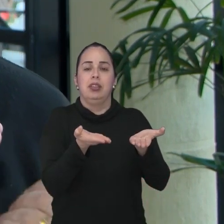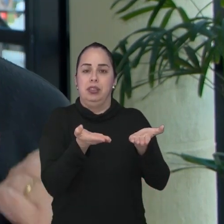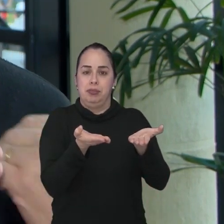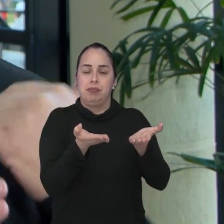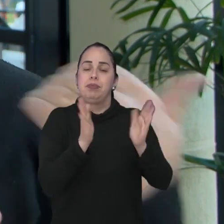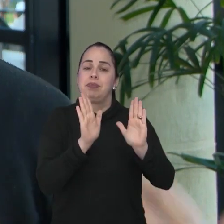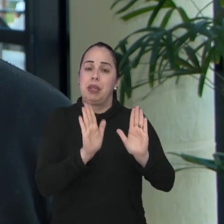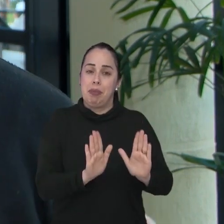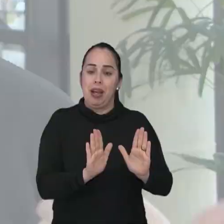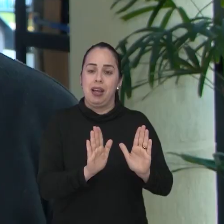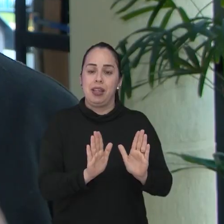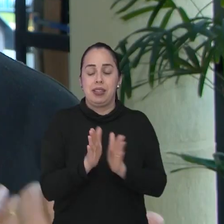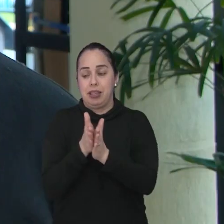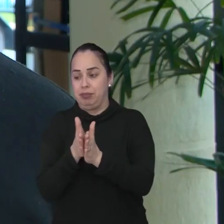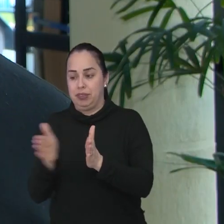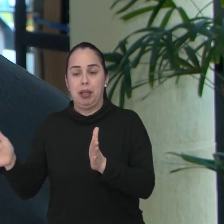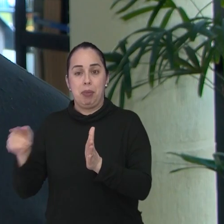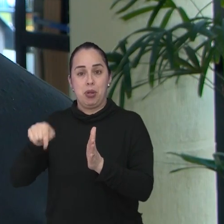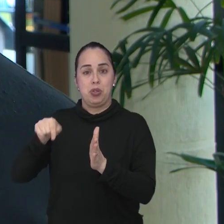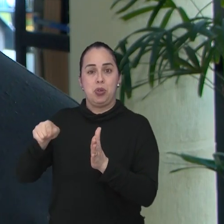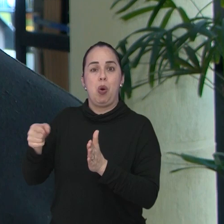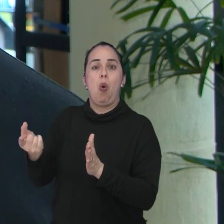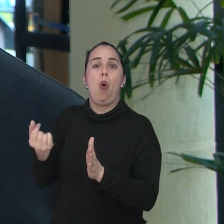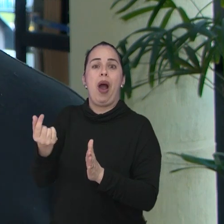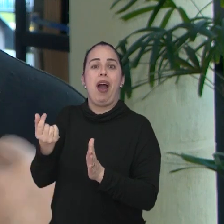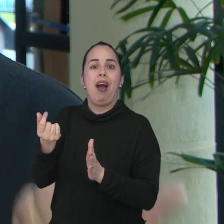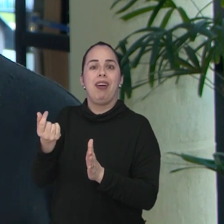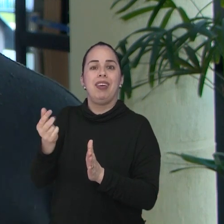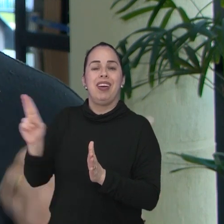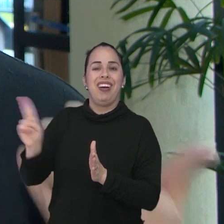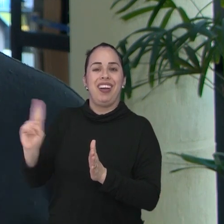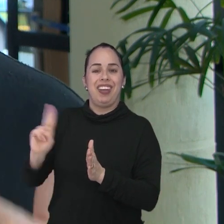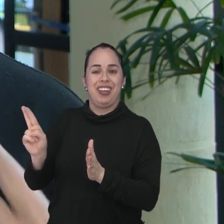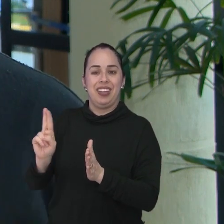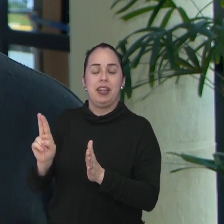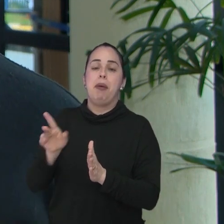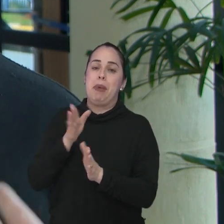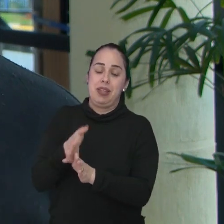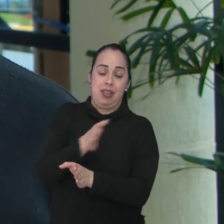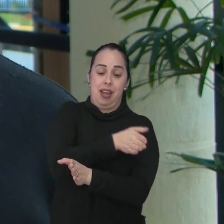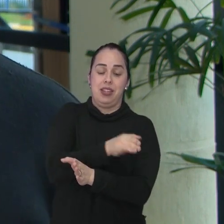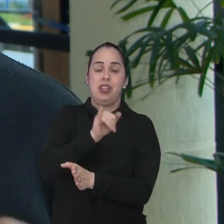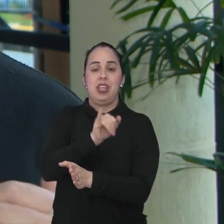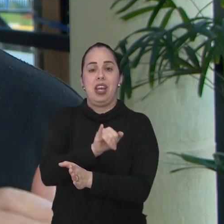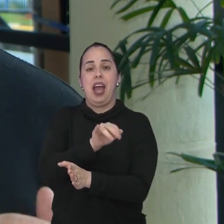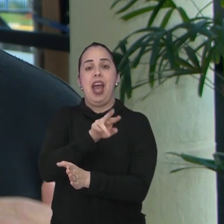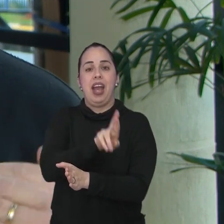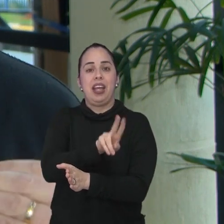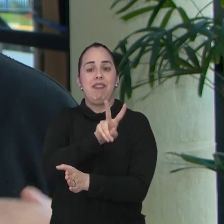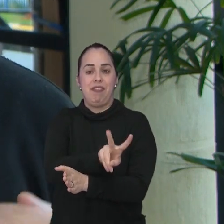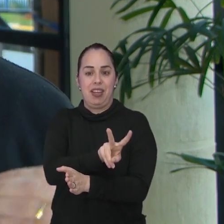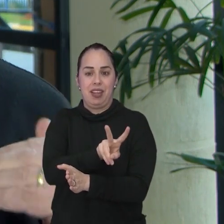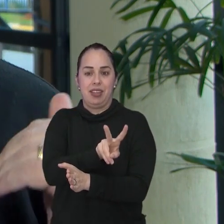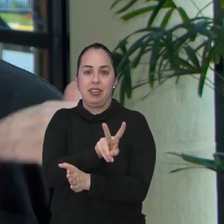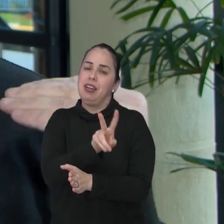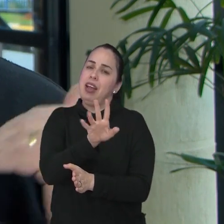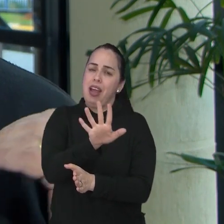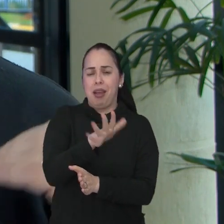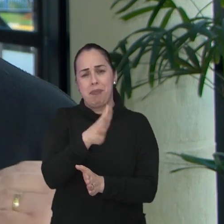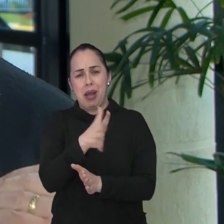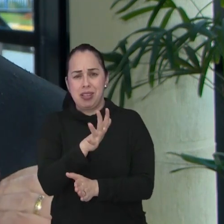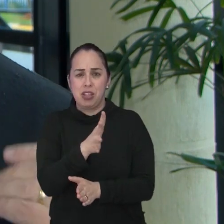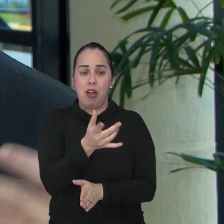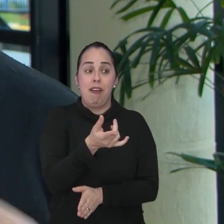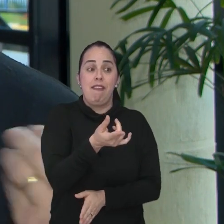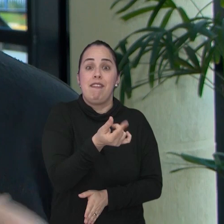tirar o governo da parte deficitária. Mas antes mesmo do real, teve a unidade real de valor, o RV, que foram assim, praticamente uma